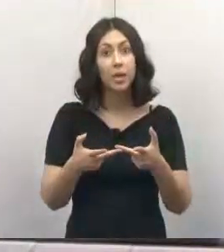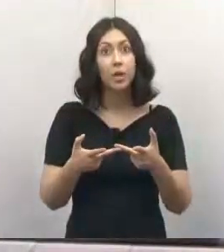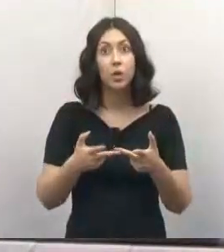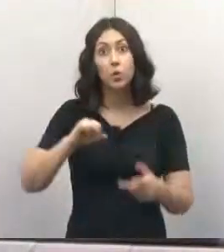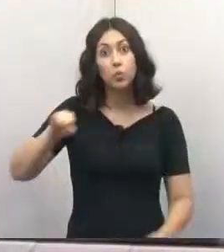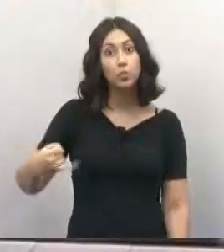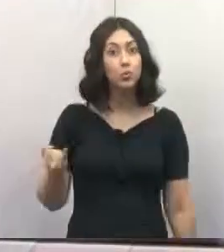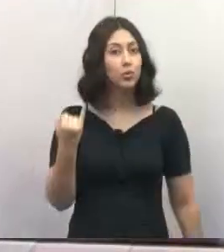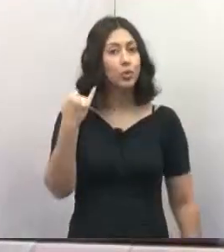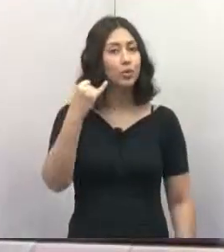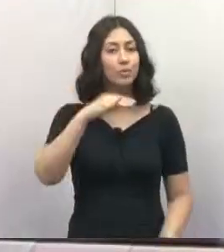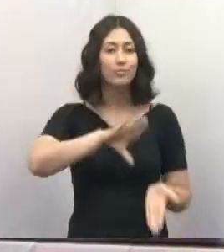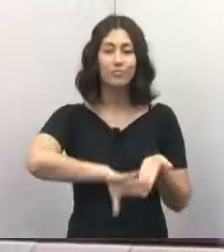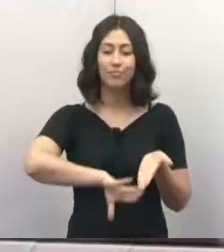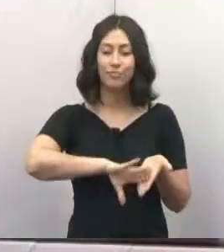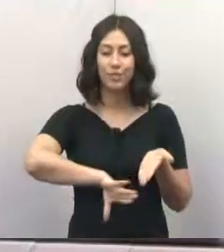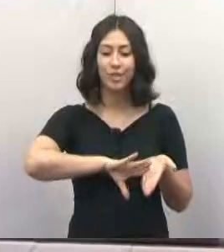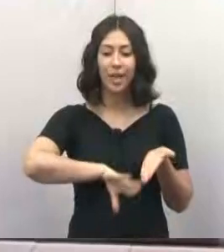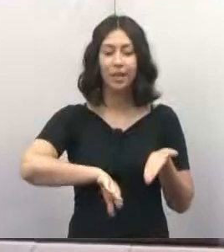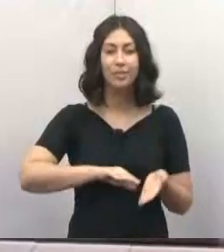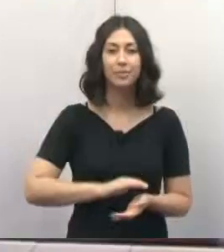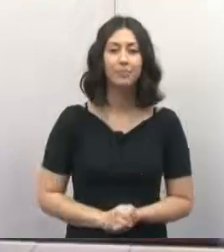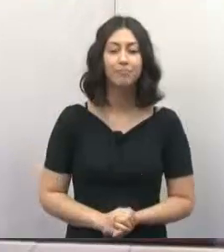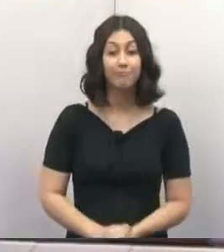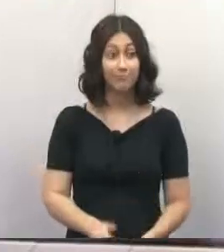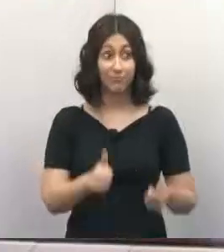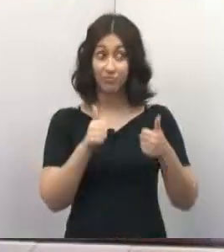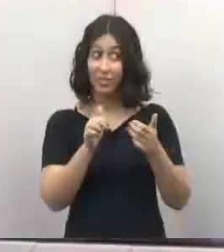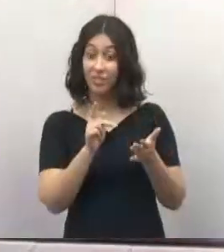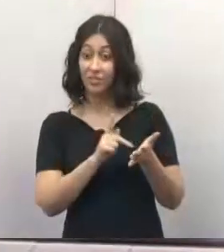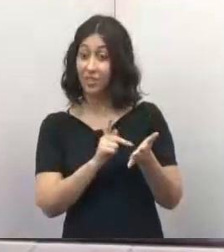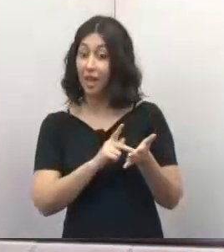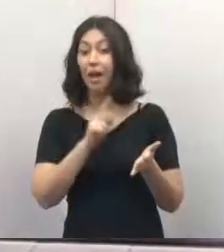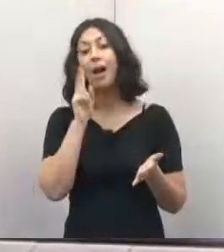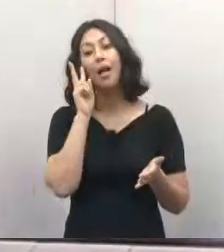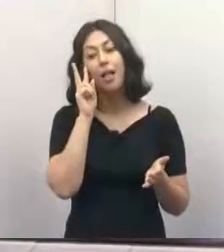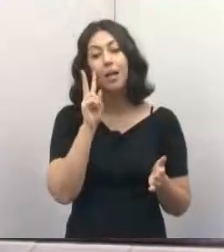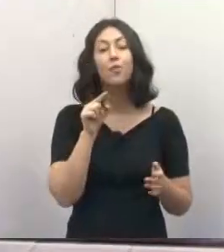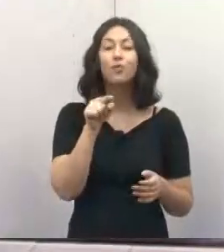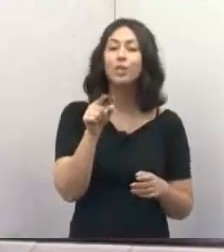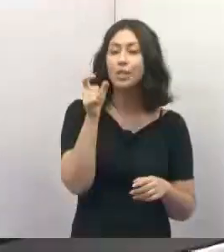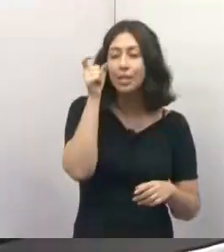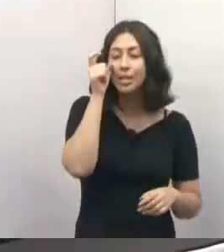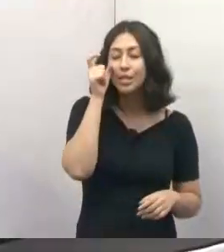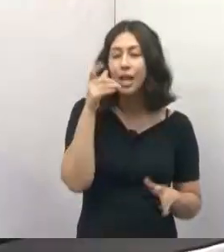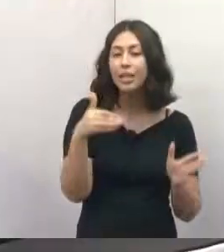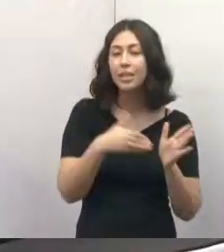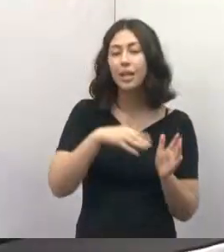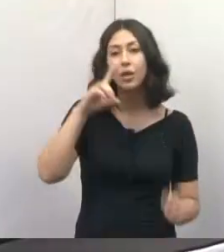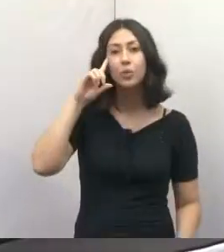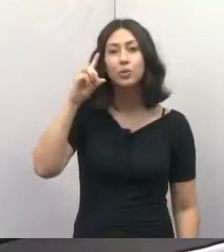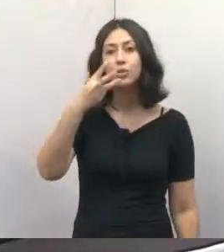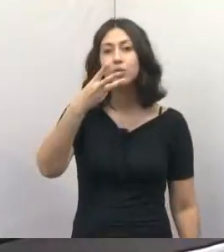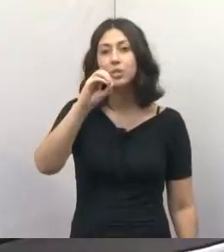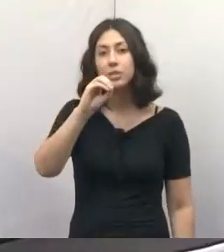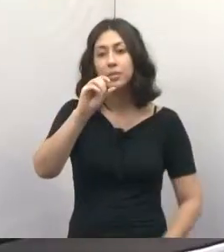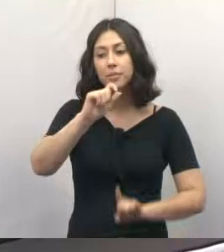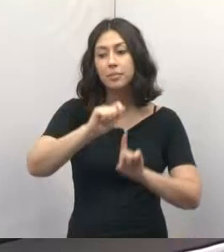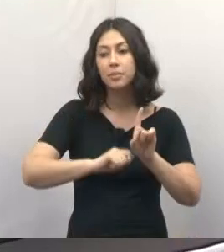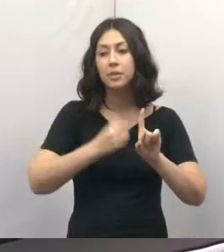que total dos Sim. juros e de multa. Muito bem lembrado, então, você que está nos assistindo, até o dia 30 de